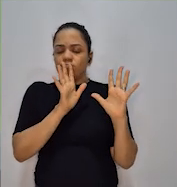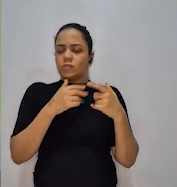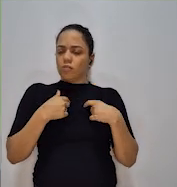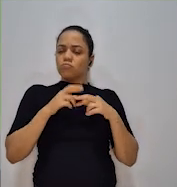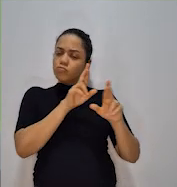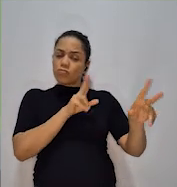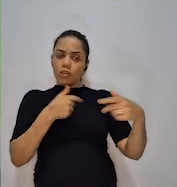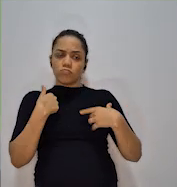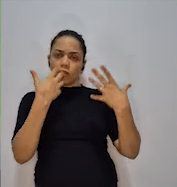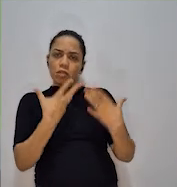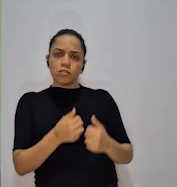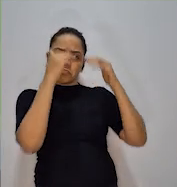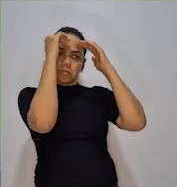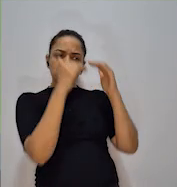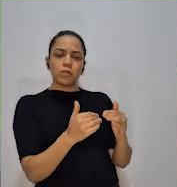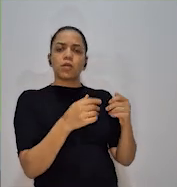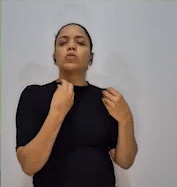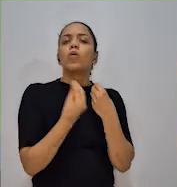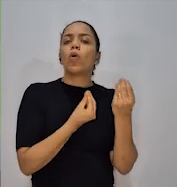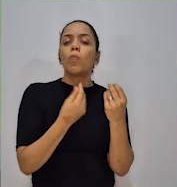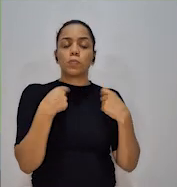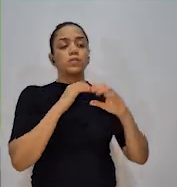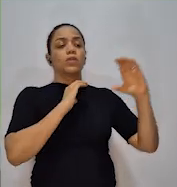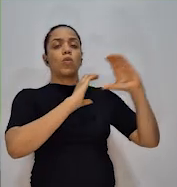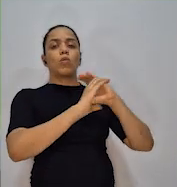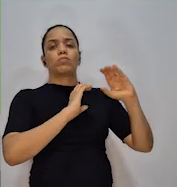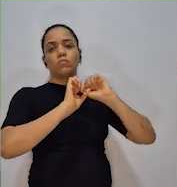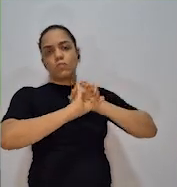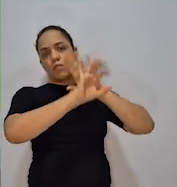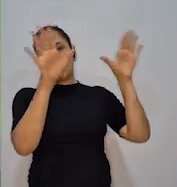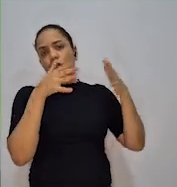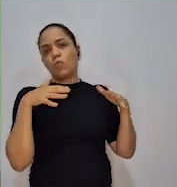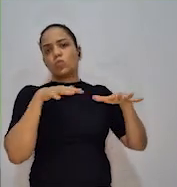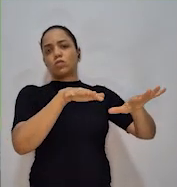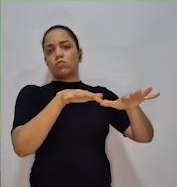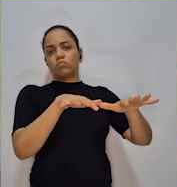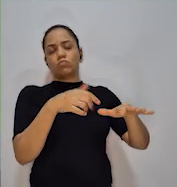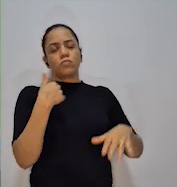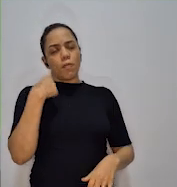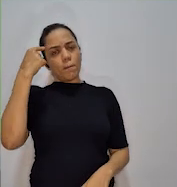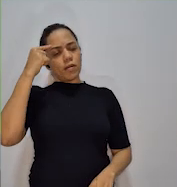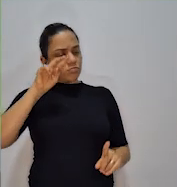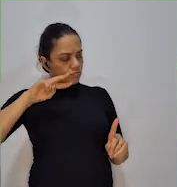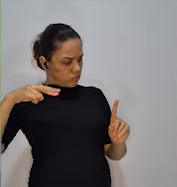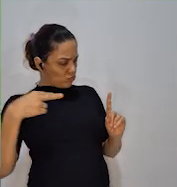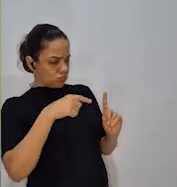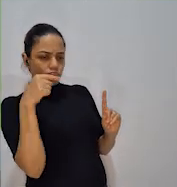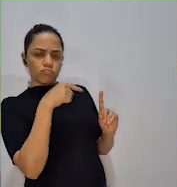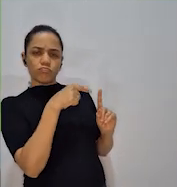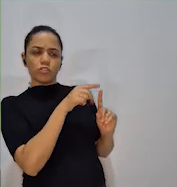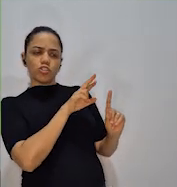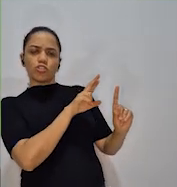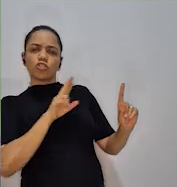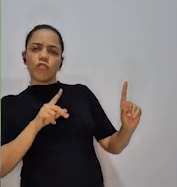Advocacy e comunicação inclusiva, que é justamente quando eu olho para a diversidade e entendo que é bom, que